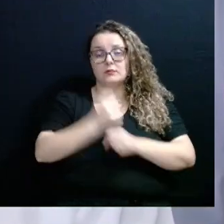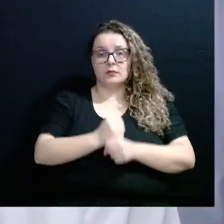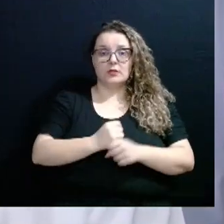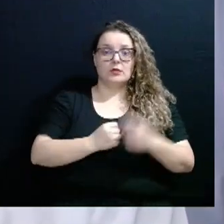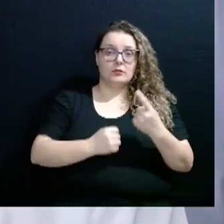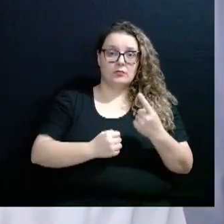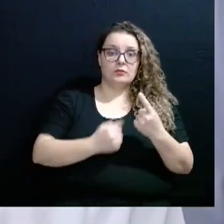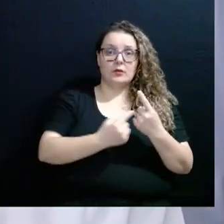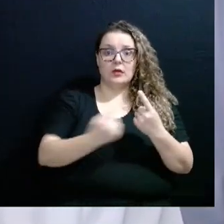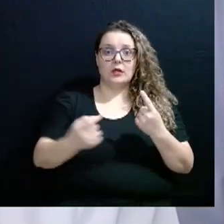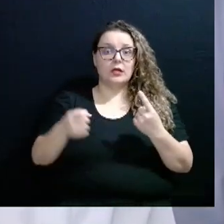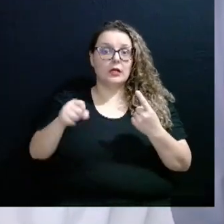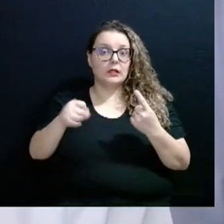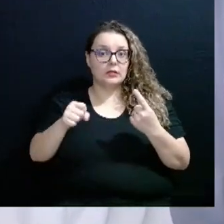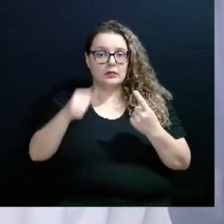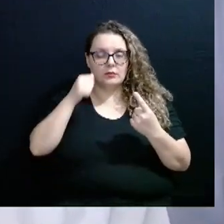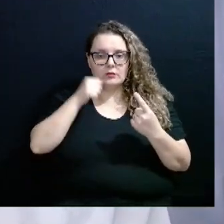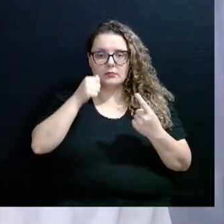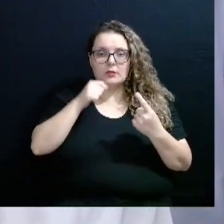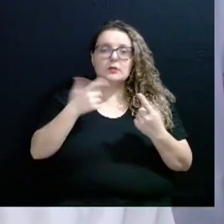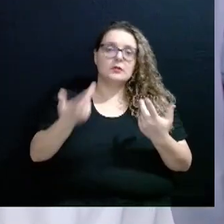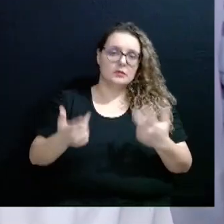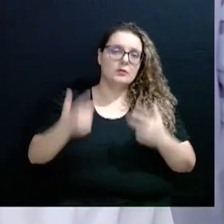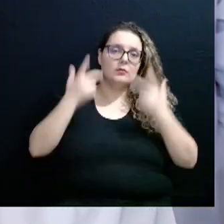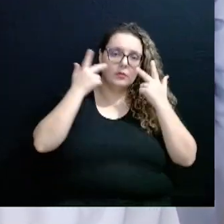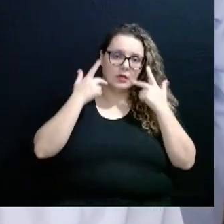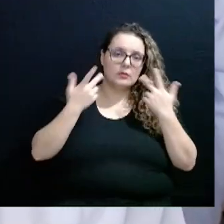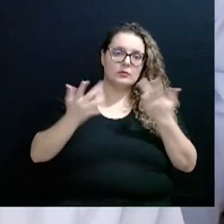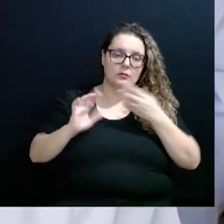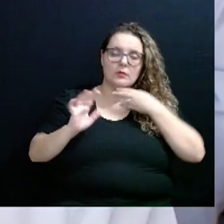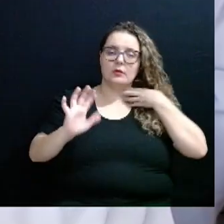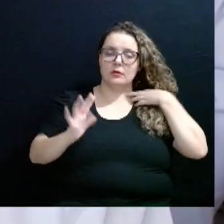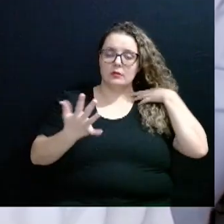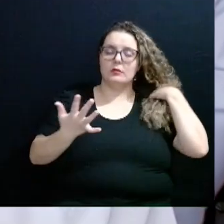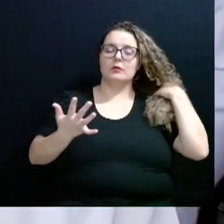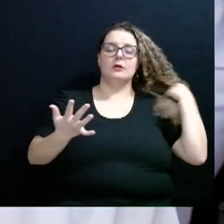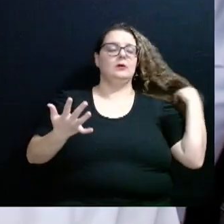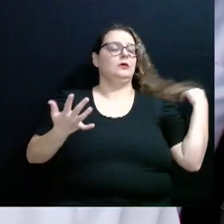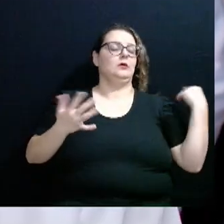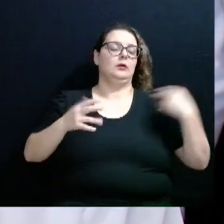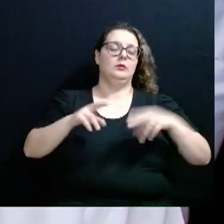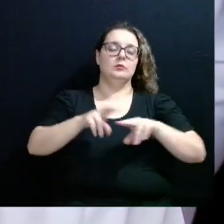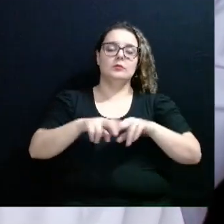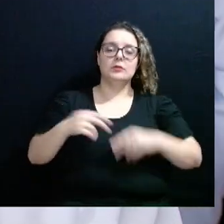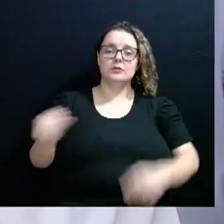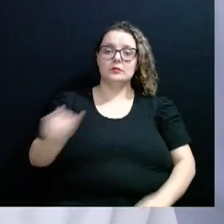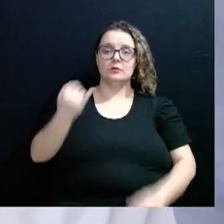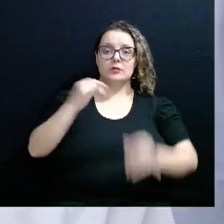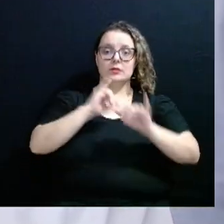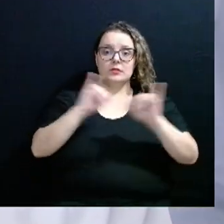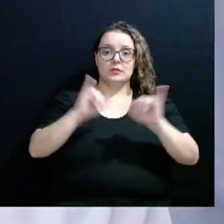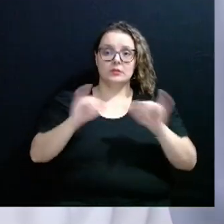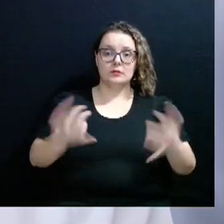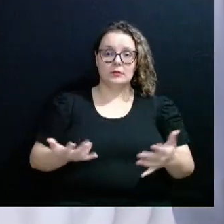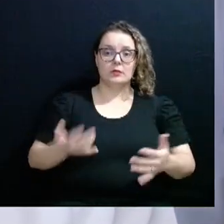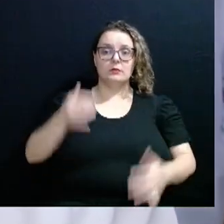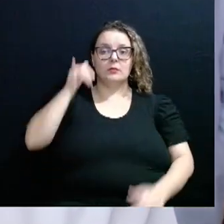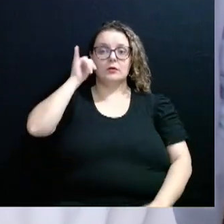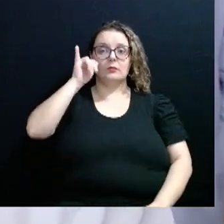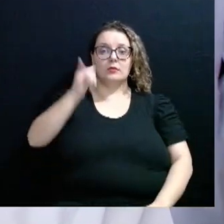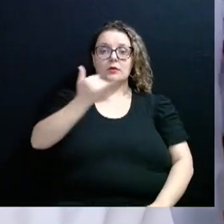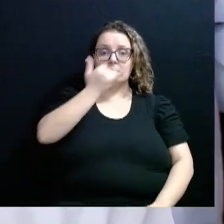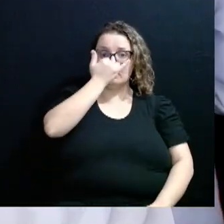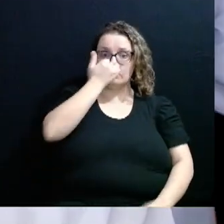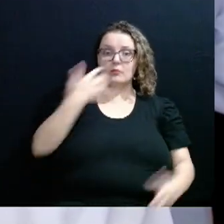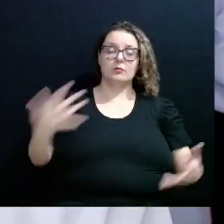mulheres. Então é muito frequente e por isso é importante essas campanhas com prevenção, com promoção em